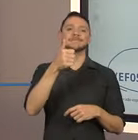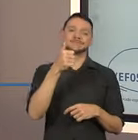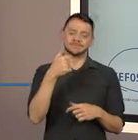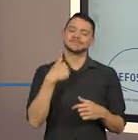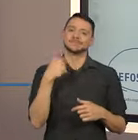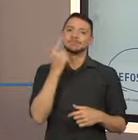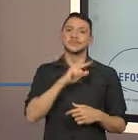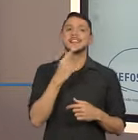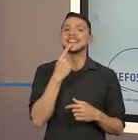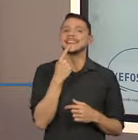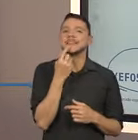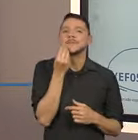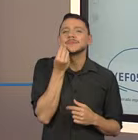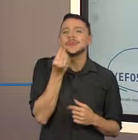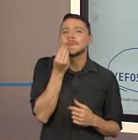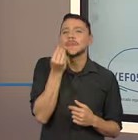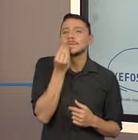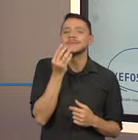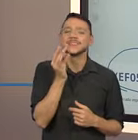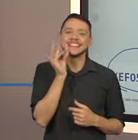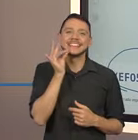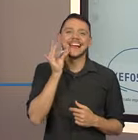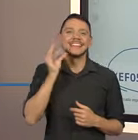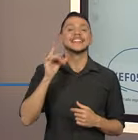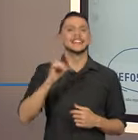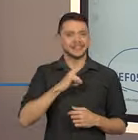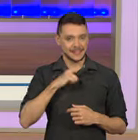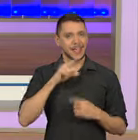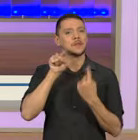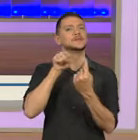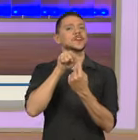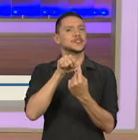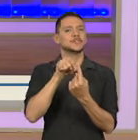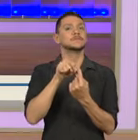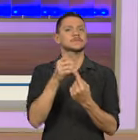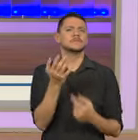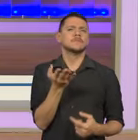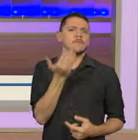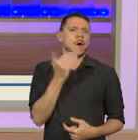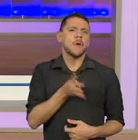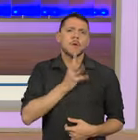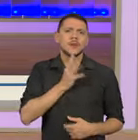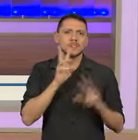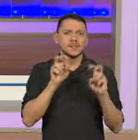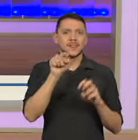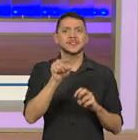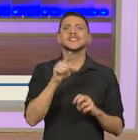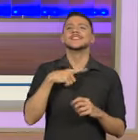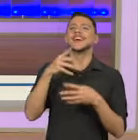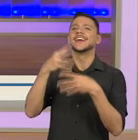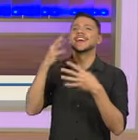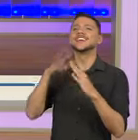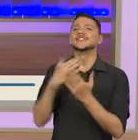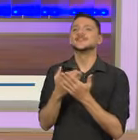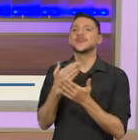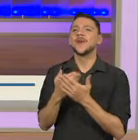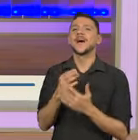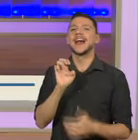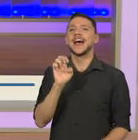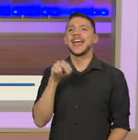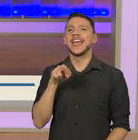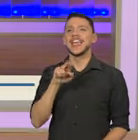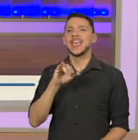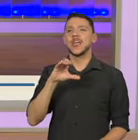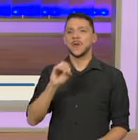saliva tem uma função. Vamos saber mais um pouquinho sobre isso? E quem está lá? Ó, o Escola Érico de Abreu. Ah, eu